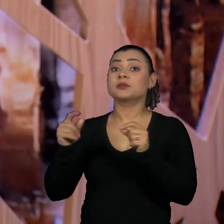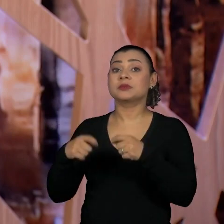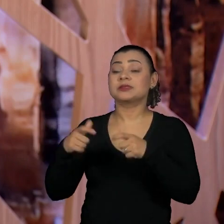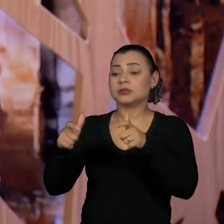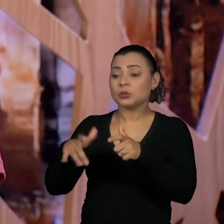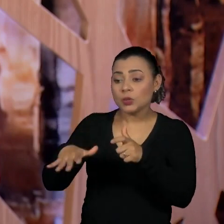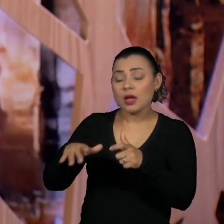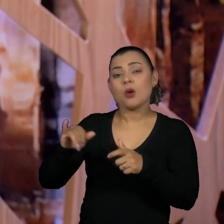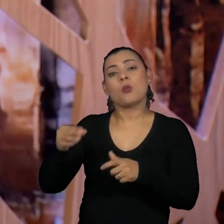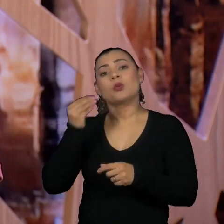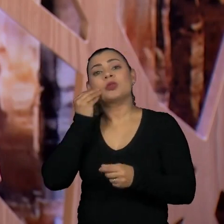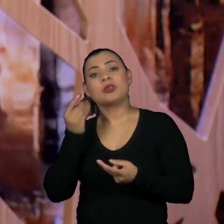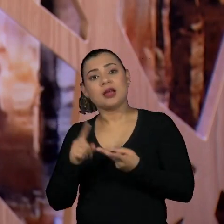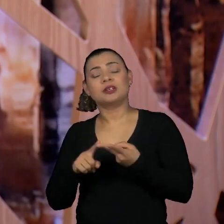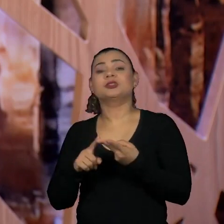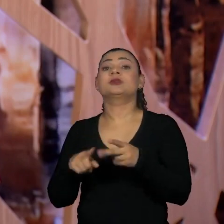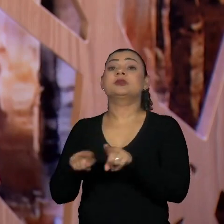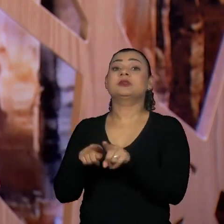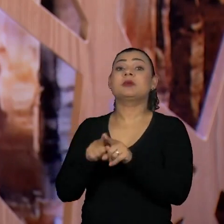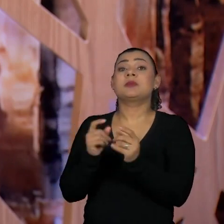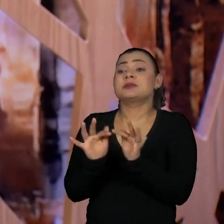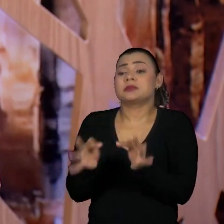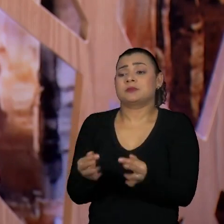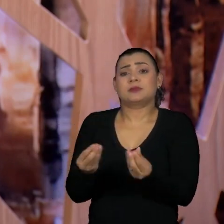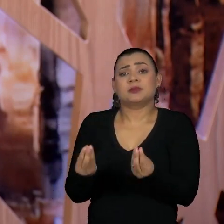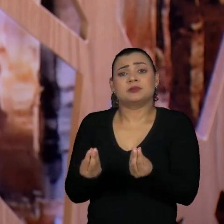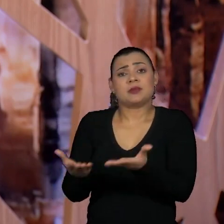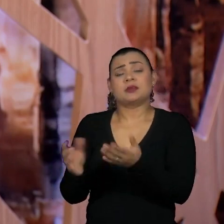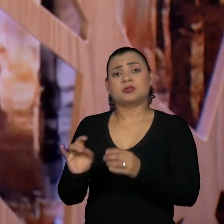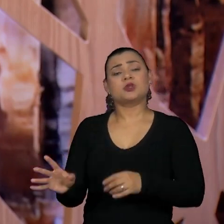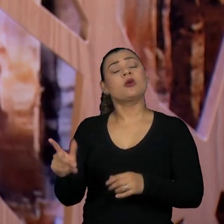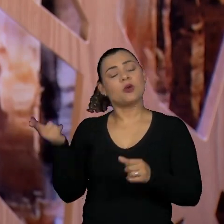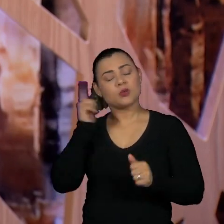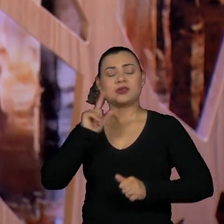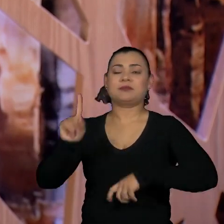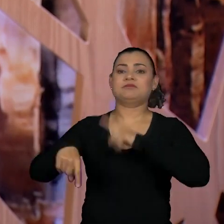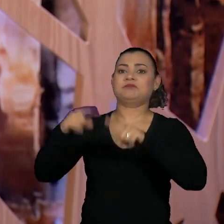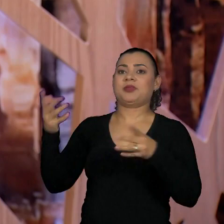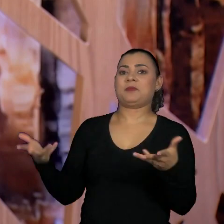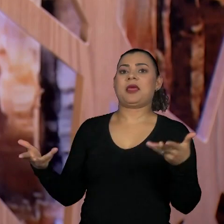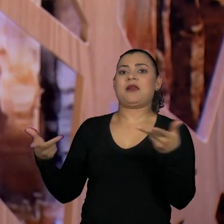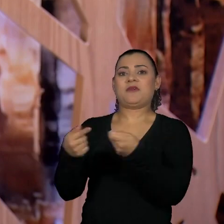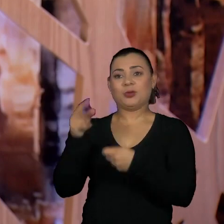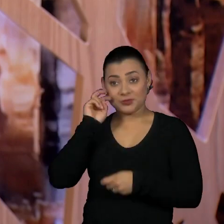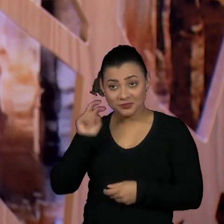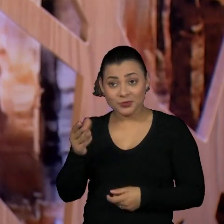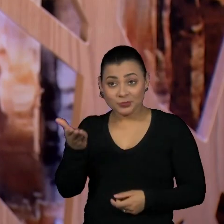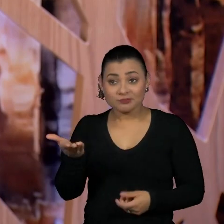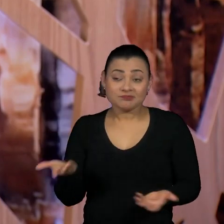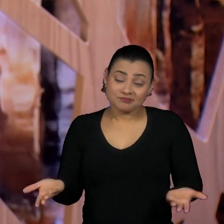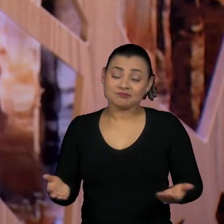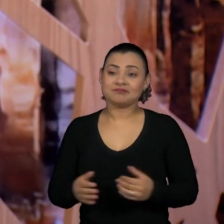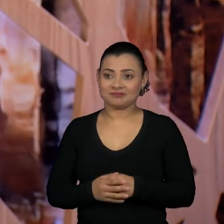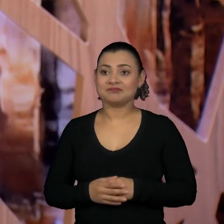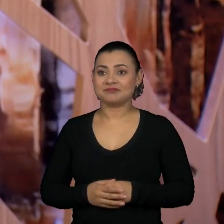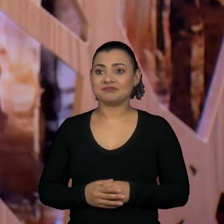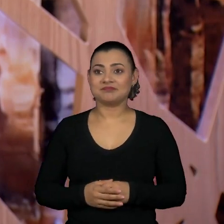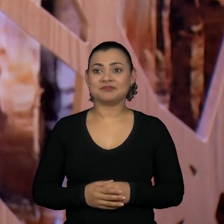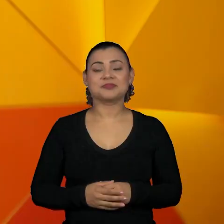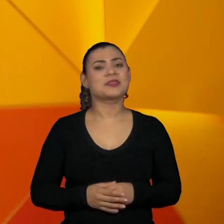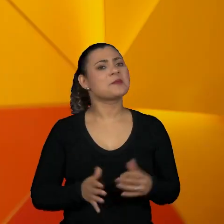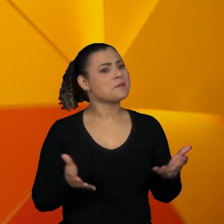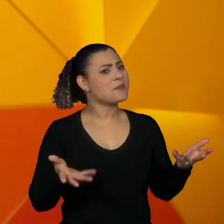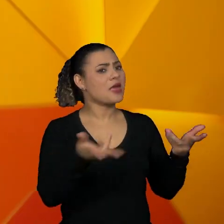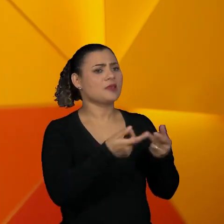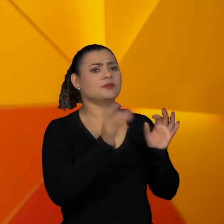espaço, oportunidade e as condições mínimas que se produz algo fantástico como essa ocupação. Muito